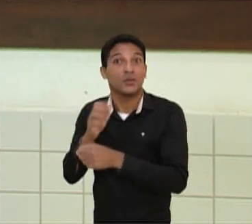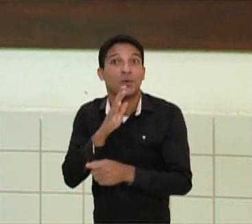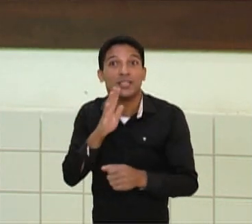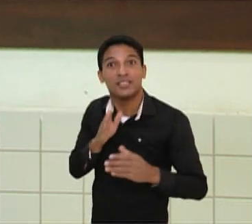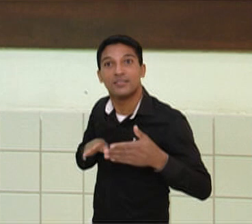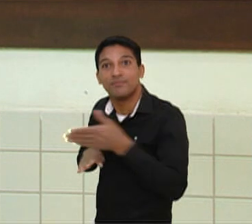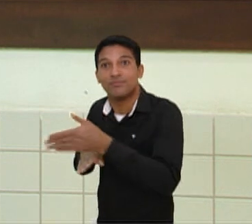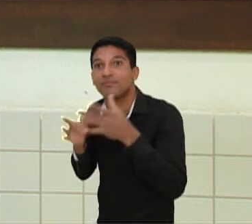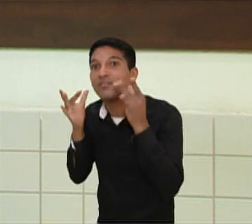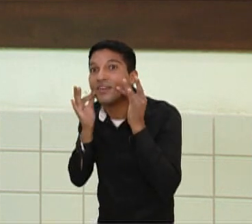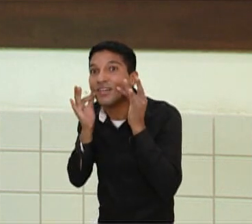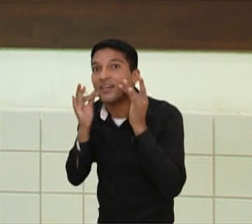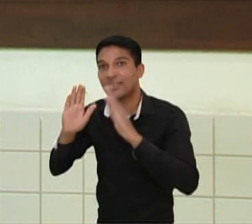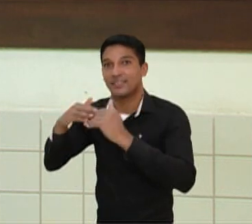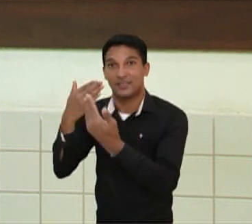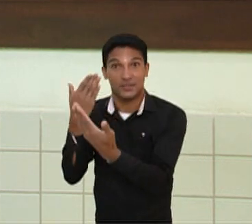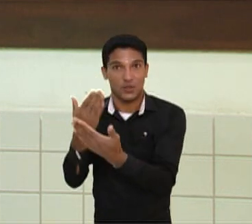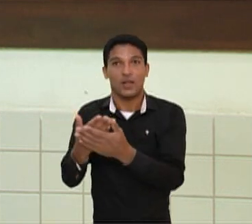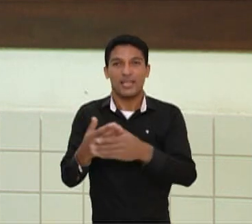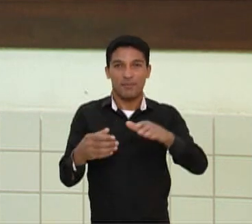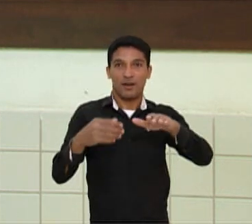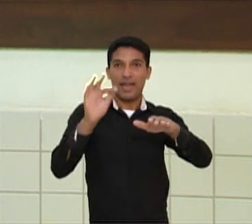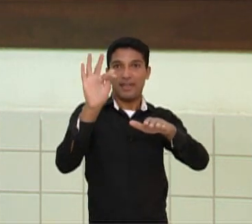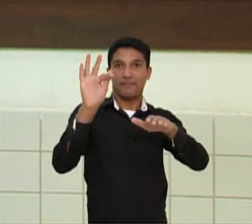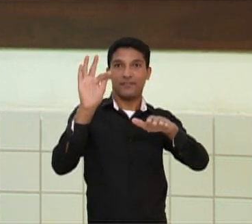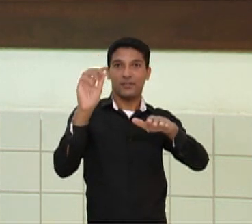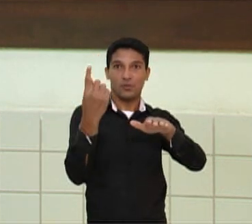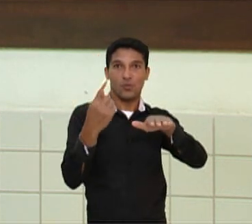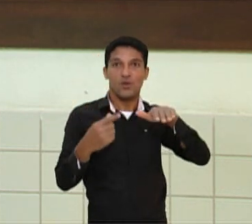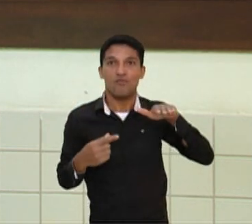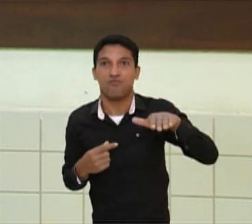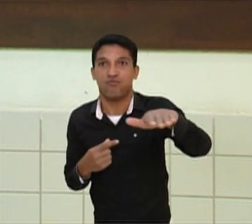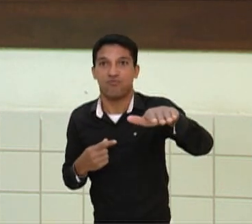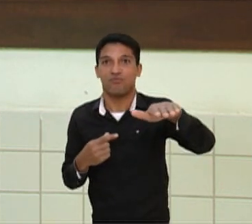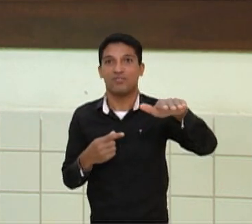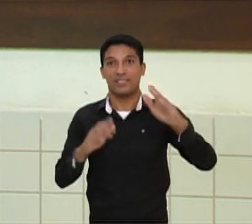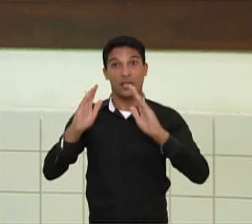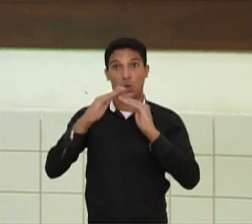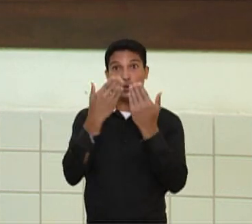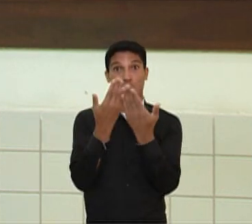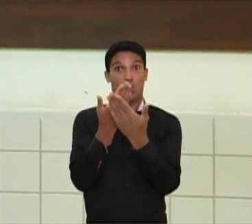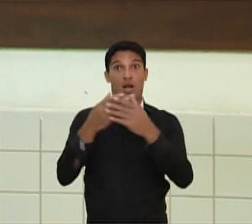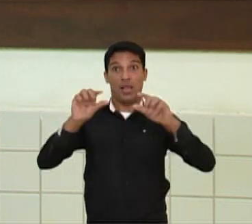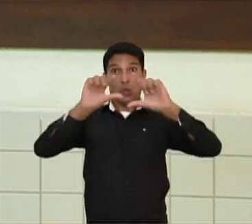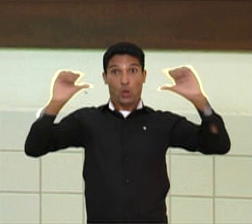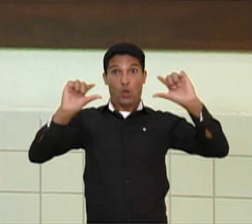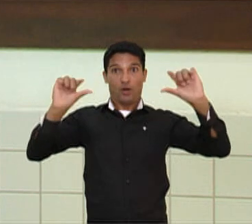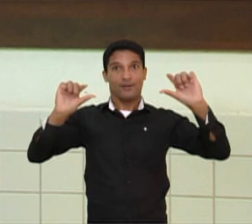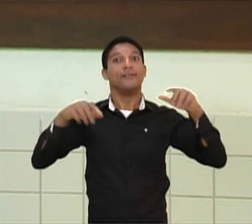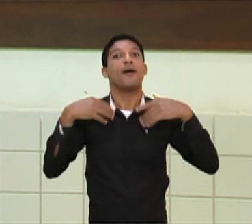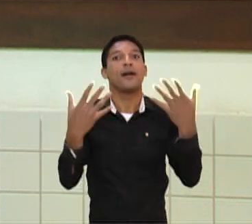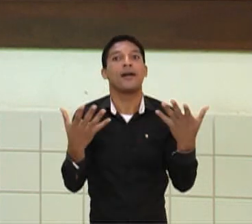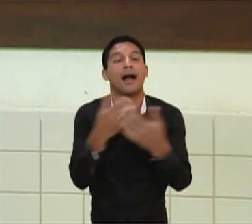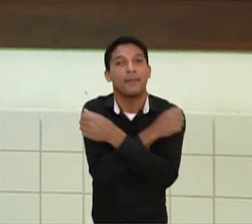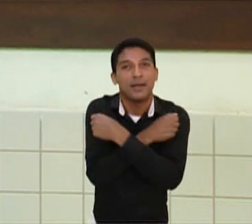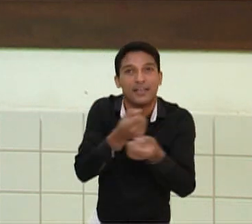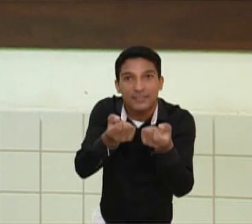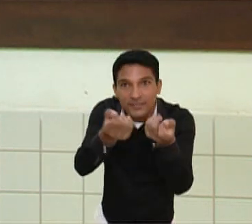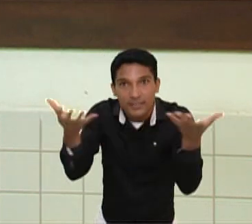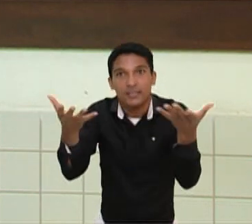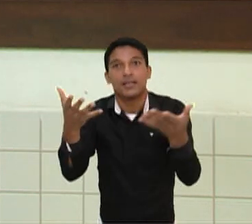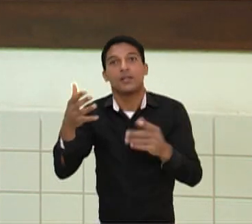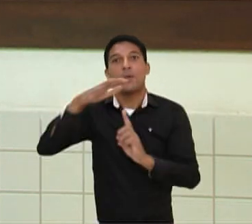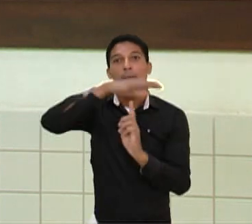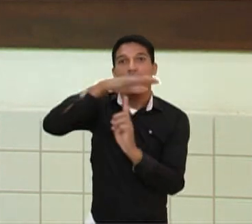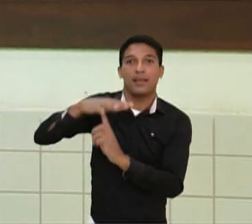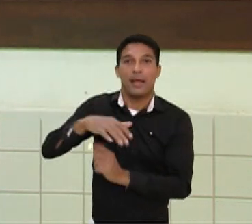Aula Paraná fazem esse trabalho pensando em você, aluno do Paraná inteiro, Foz do Iguaçu e todas as outras cidades. Então,